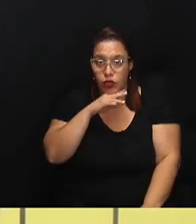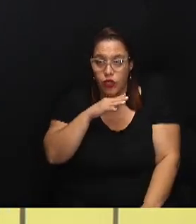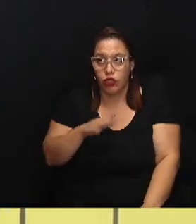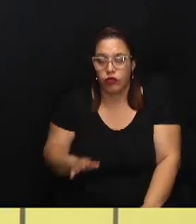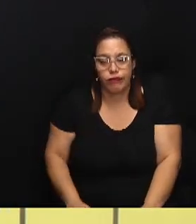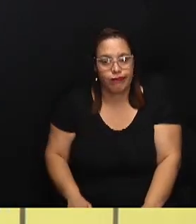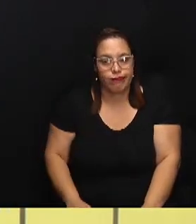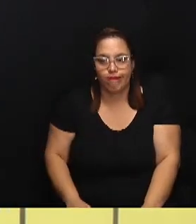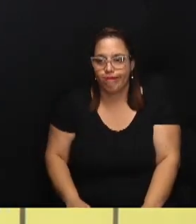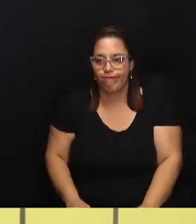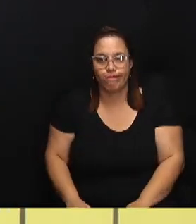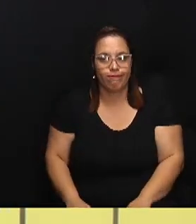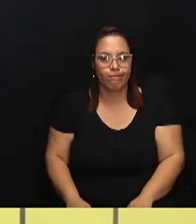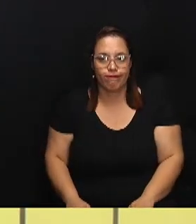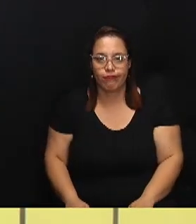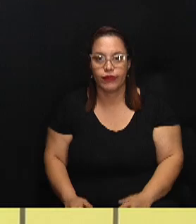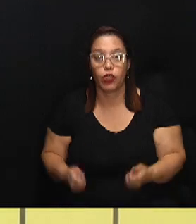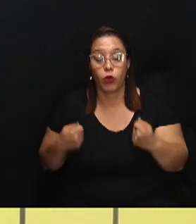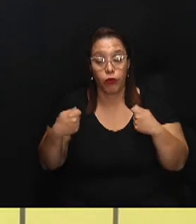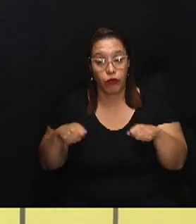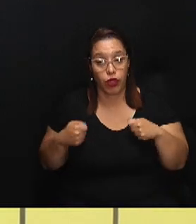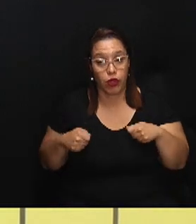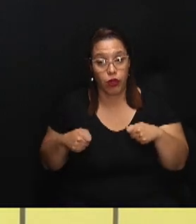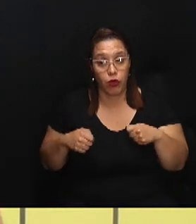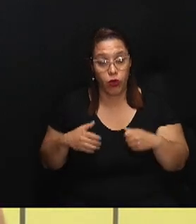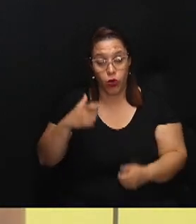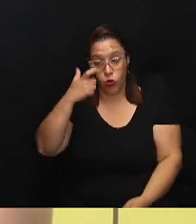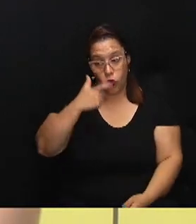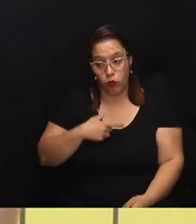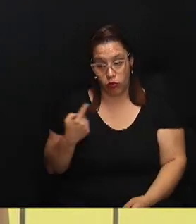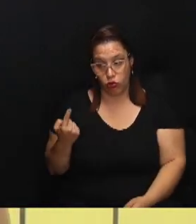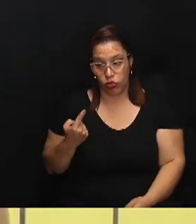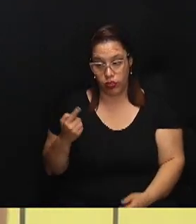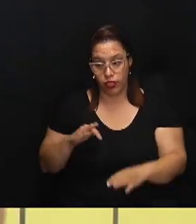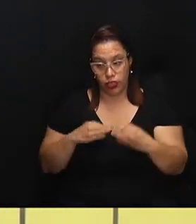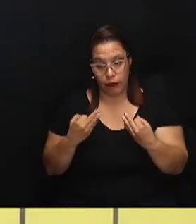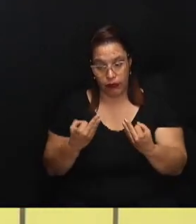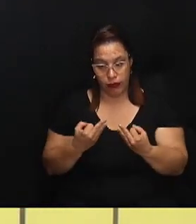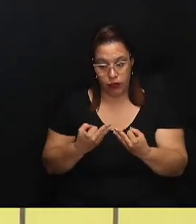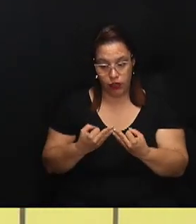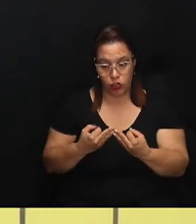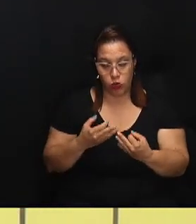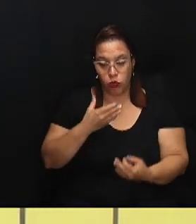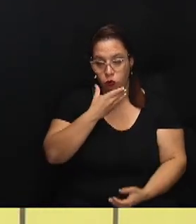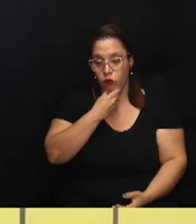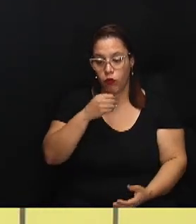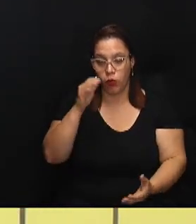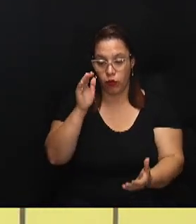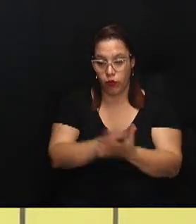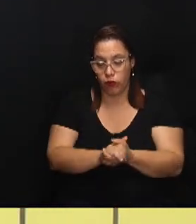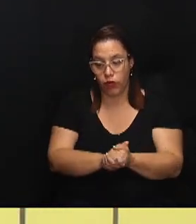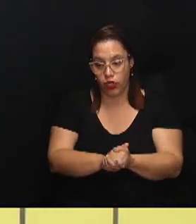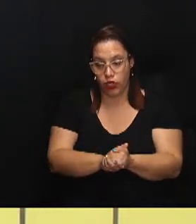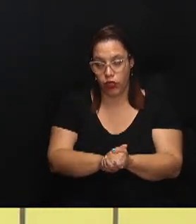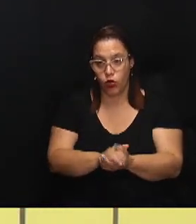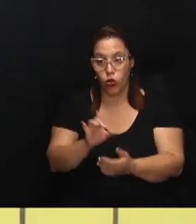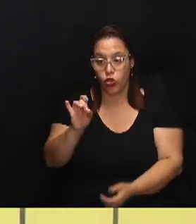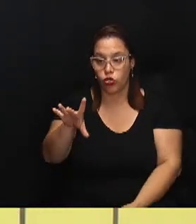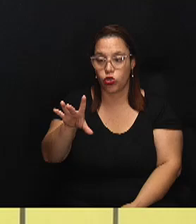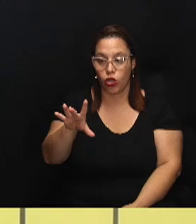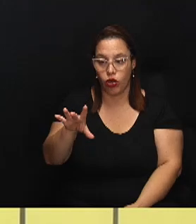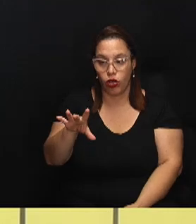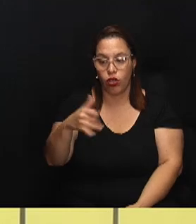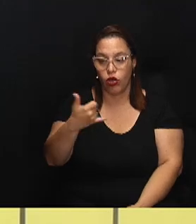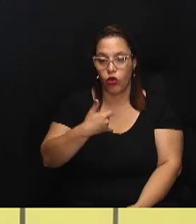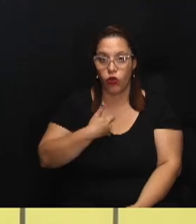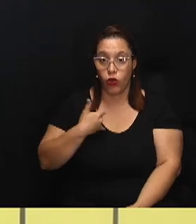nesse momento eu preciso ficar comigo mesma, com a minha família, né, com o que eu acreditava. Entendi. Então, se falasse